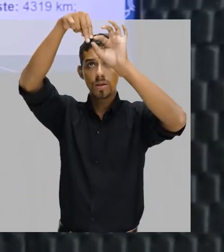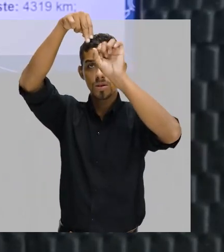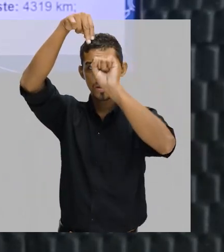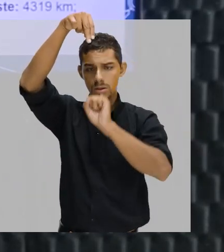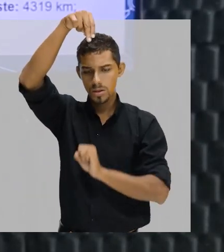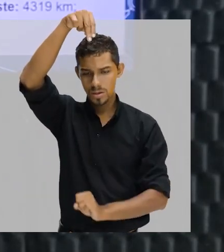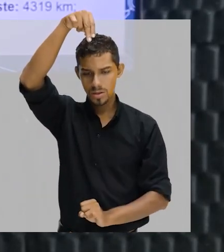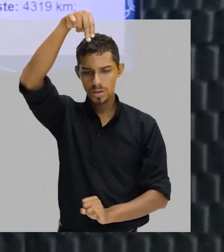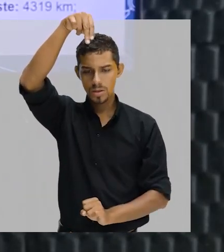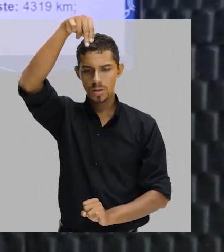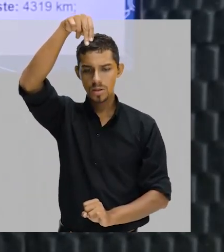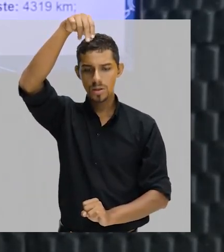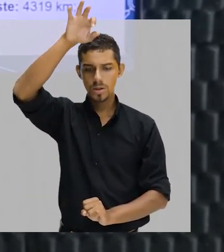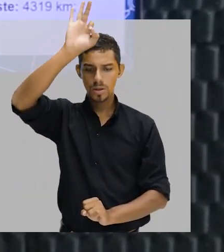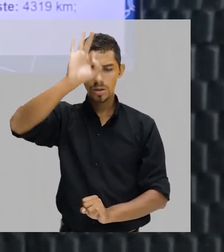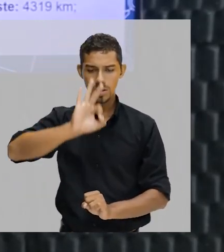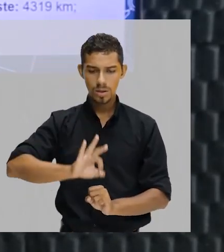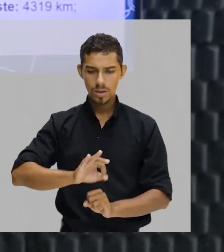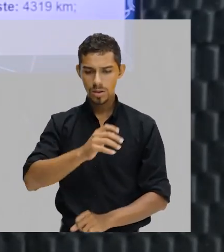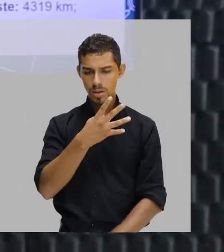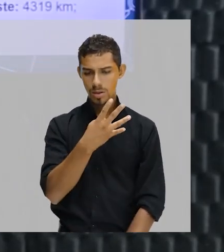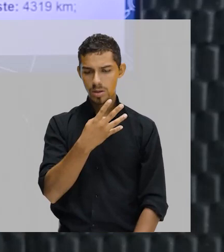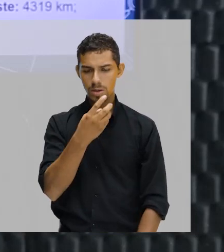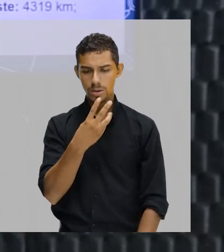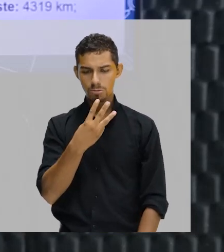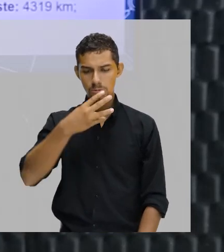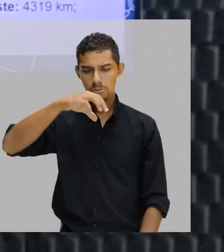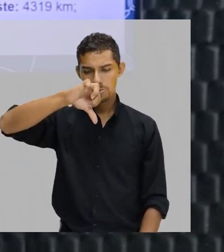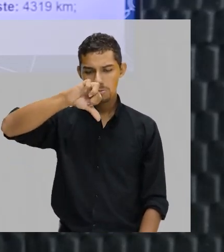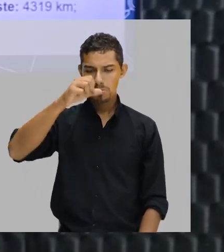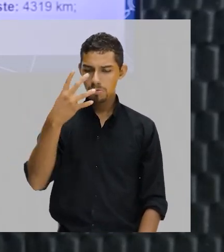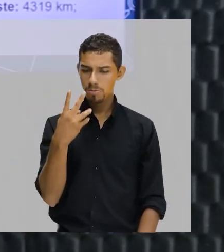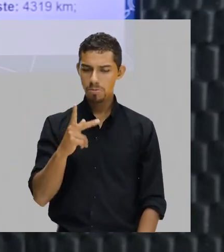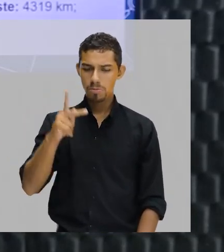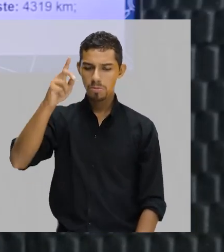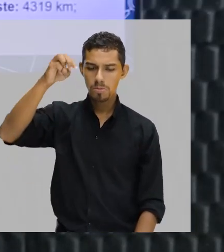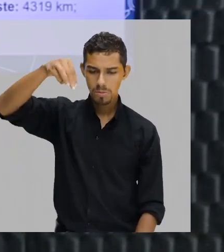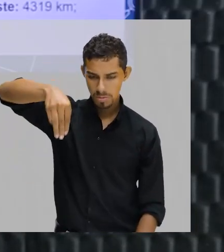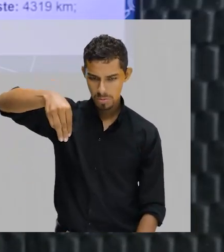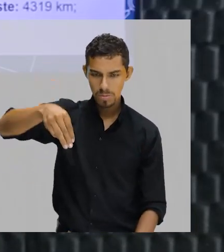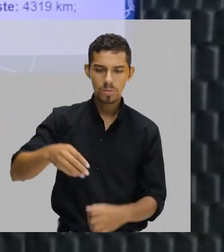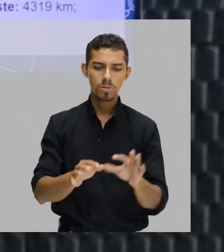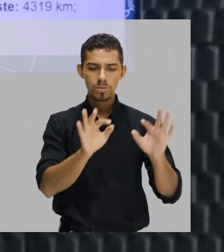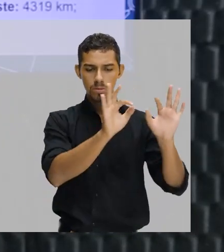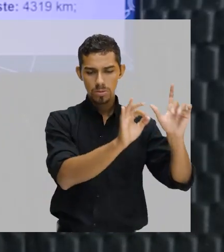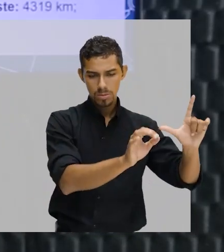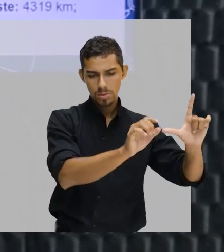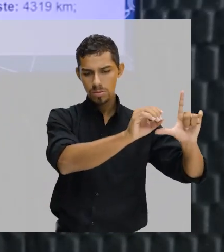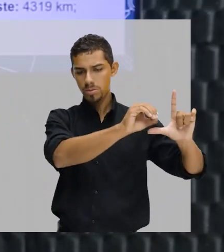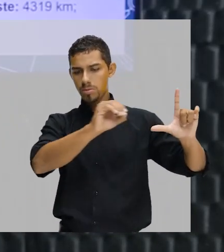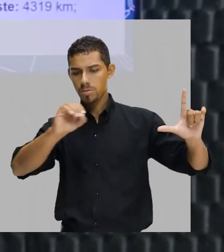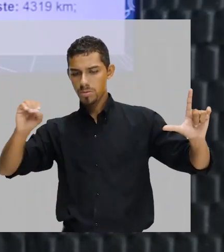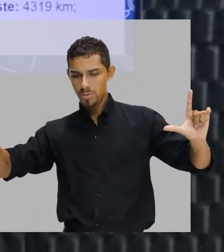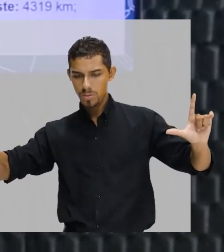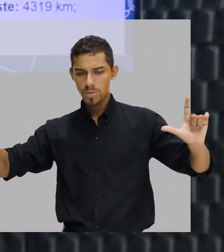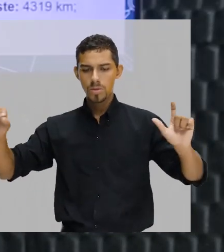4.394 quilômetros, tá certo? E do leste para o oeste, da Ponta dos Seixas à nascente do Rio Moá, lá no Acre,